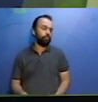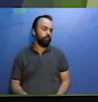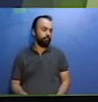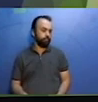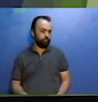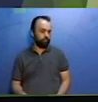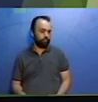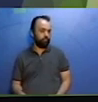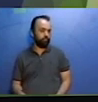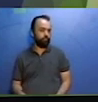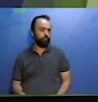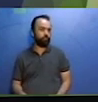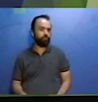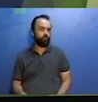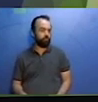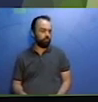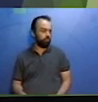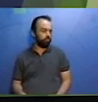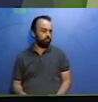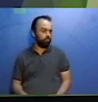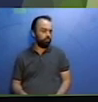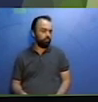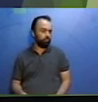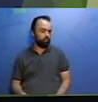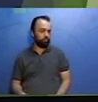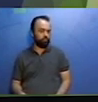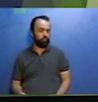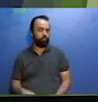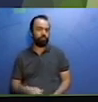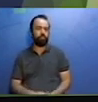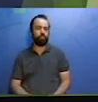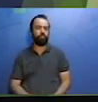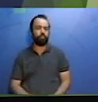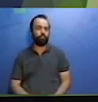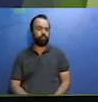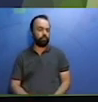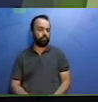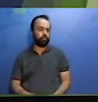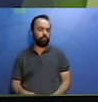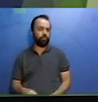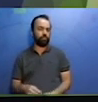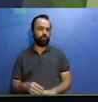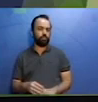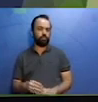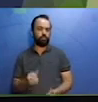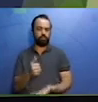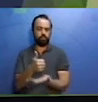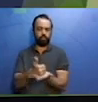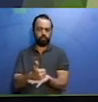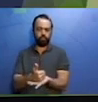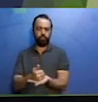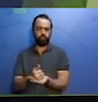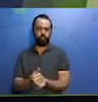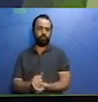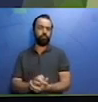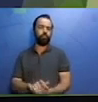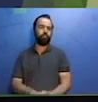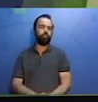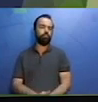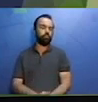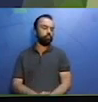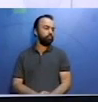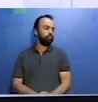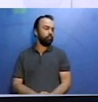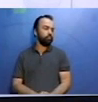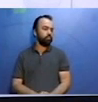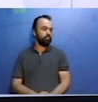chama. E o suporte universal, que é onde todo o equipamento fica preso para a gente ter o sistema montado.